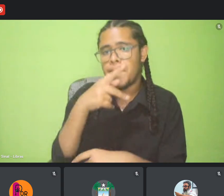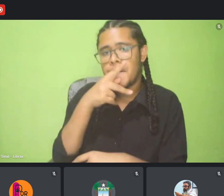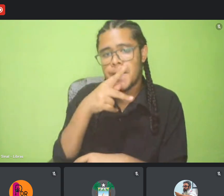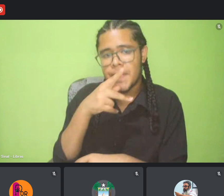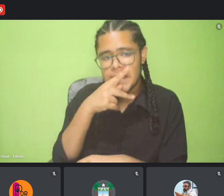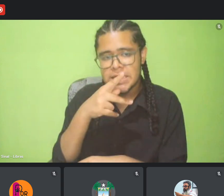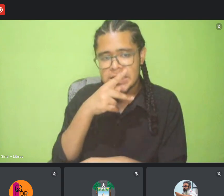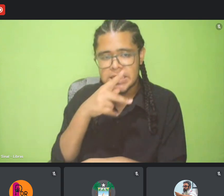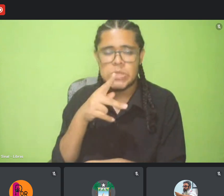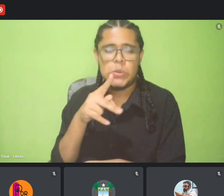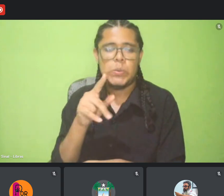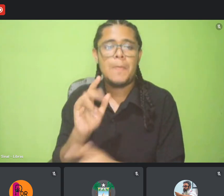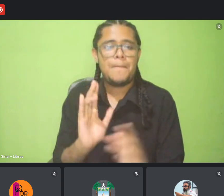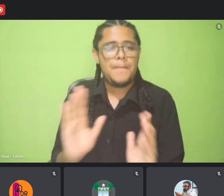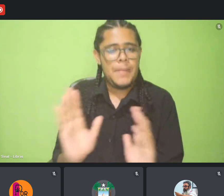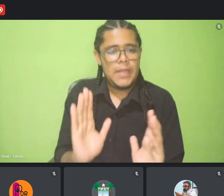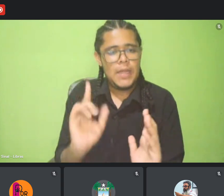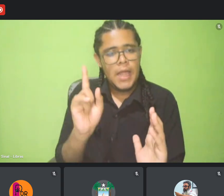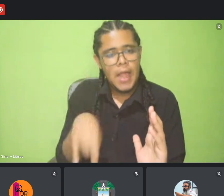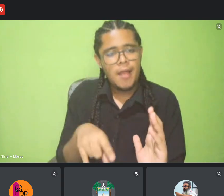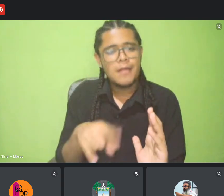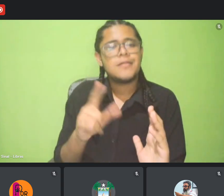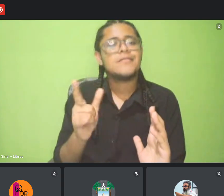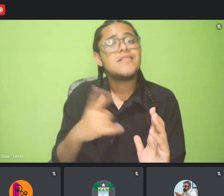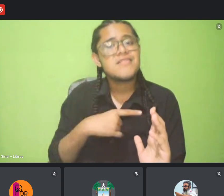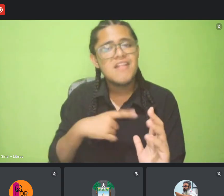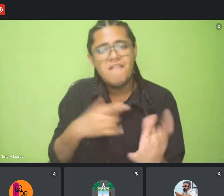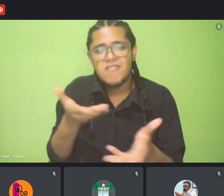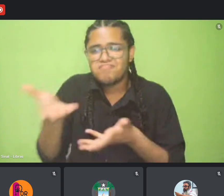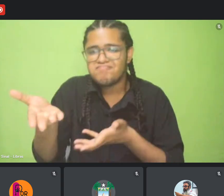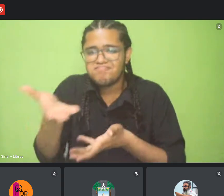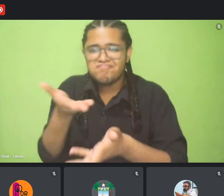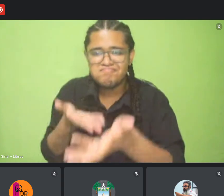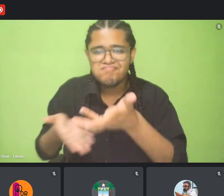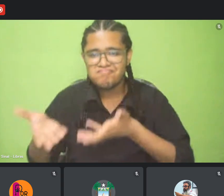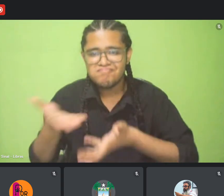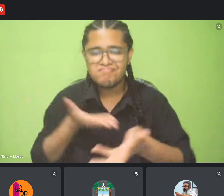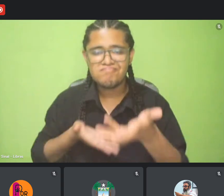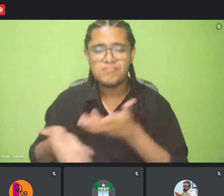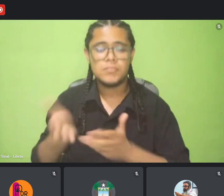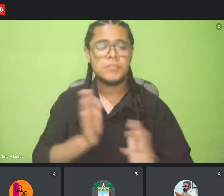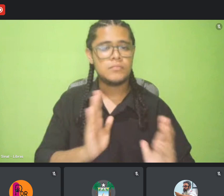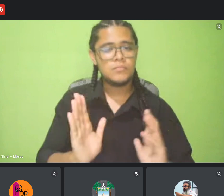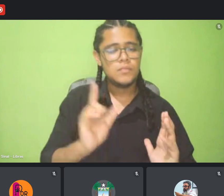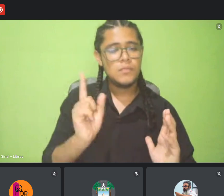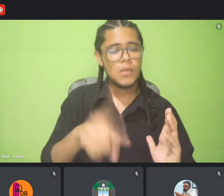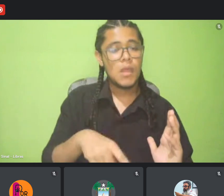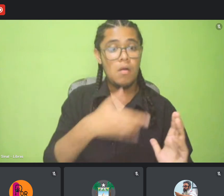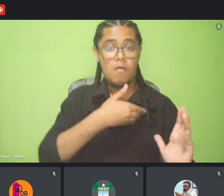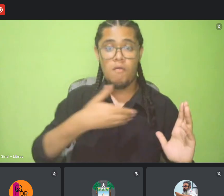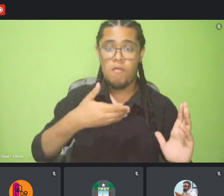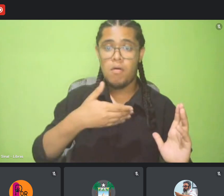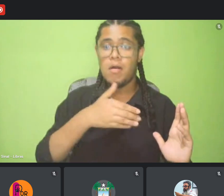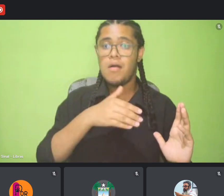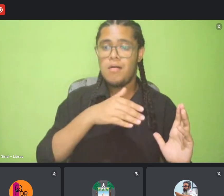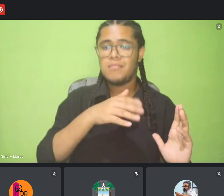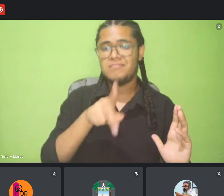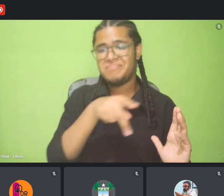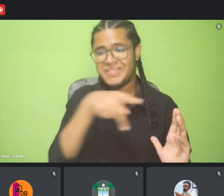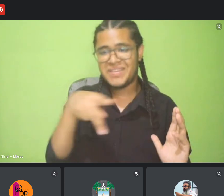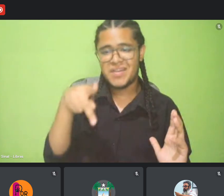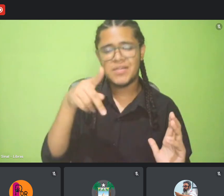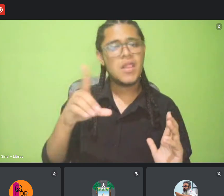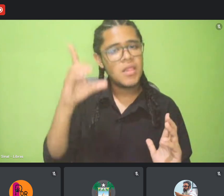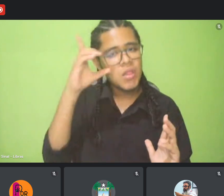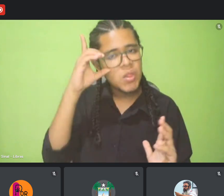mas que foi interrompido pelo golpe, né? A gente teve aí esse desastre, que foi essa tragédia, que foi o governo Bolsonaro, né? Que houve um